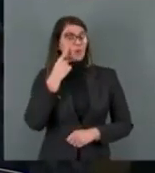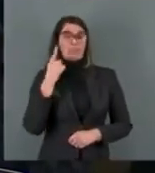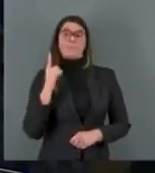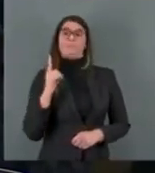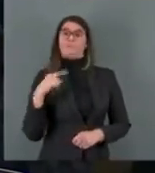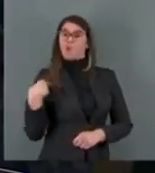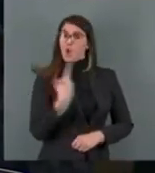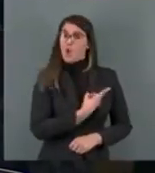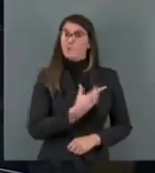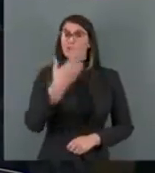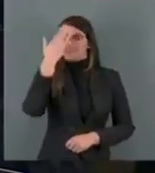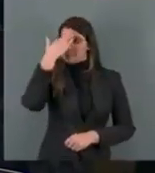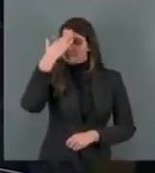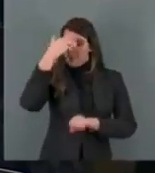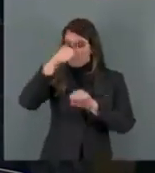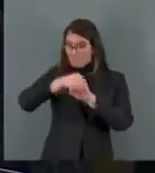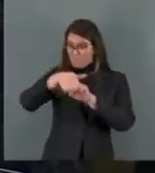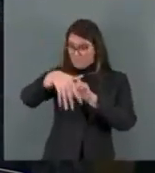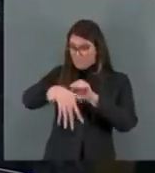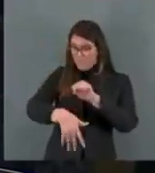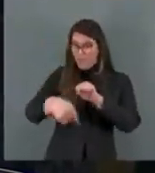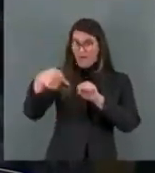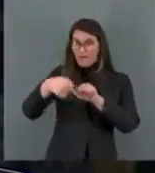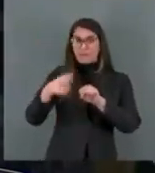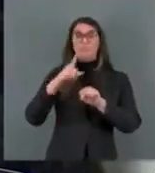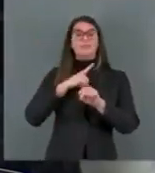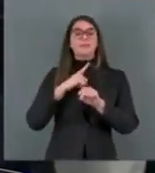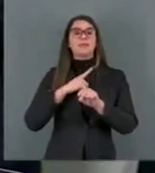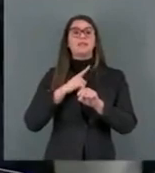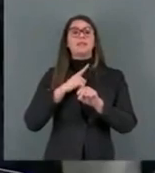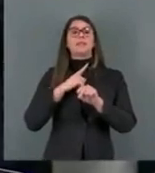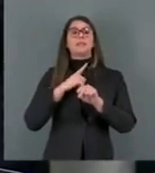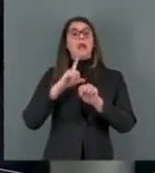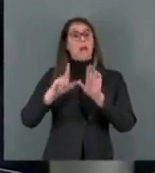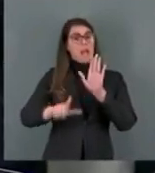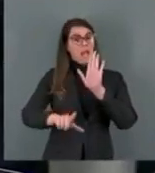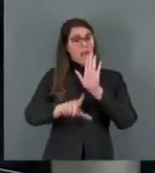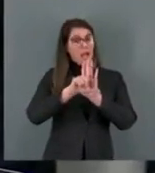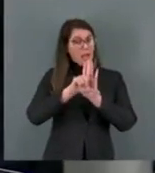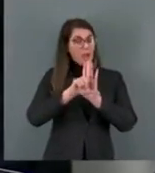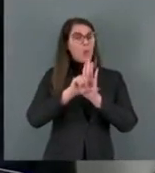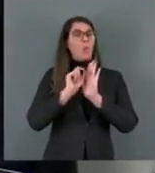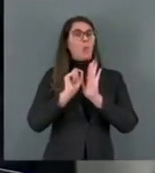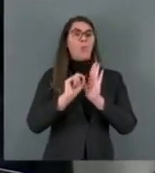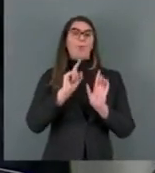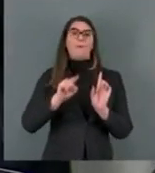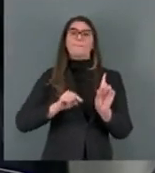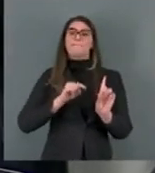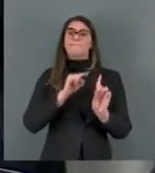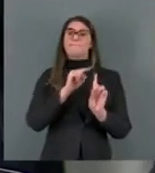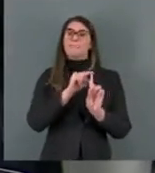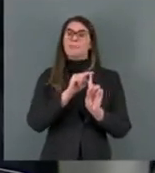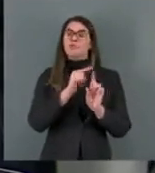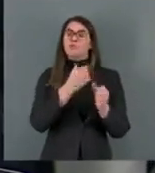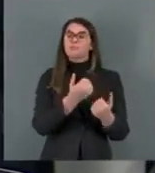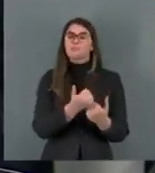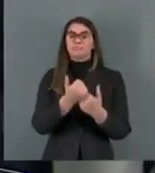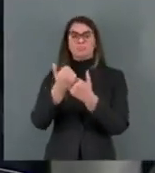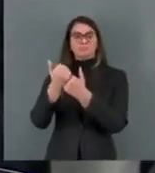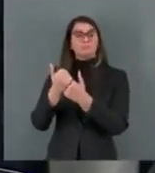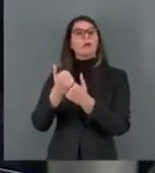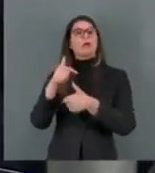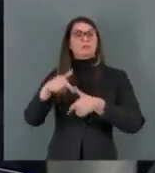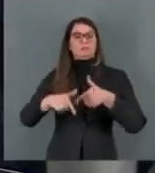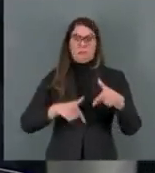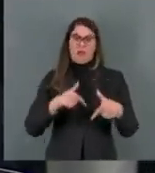sabemos que o Banco Central, ele possui legalmente o objetivo de fomentar o pleno